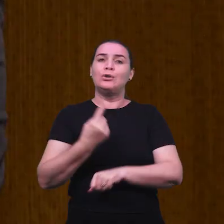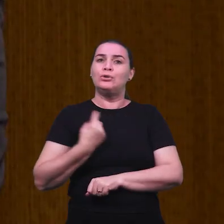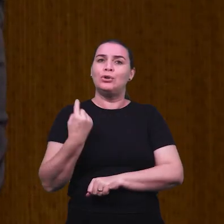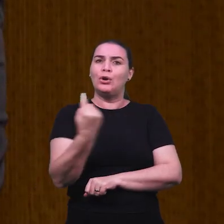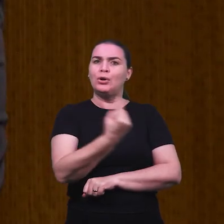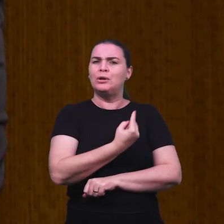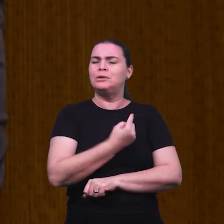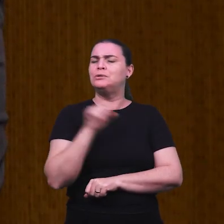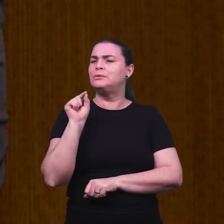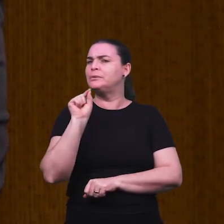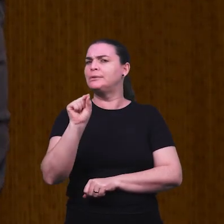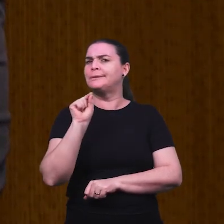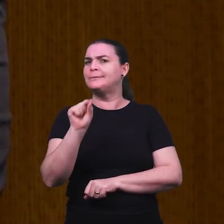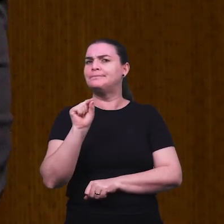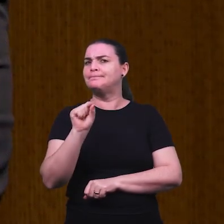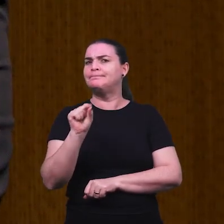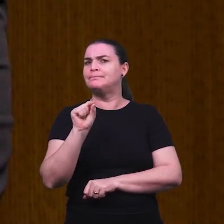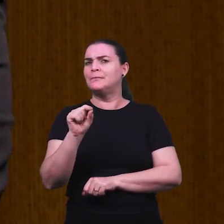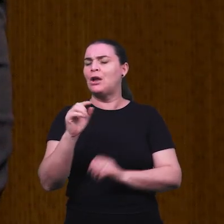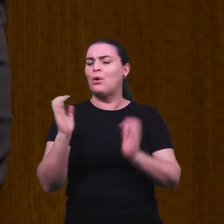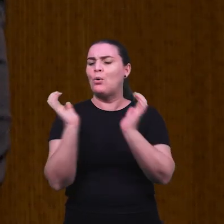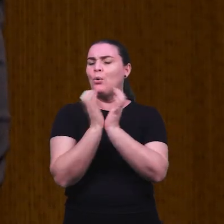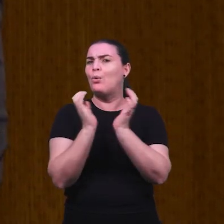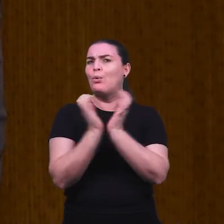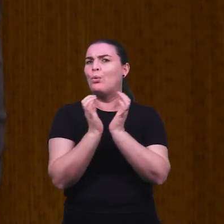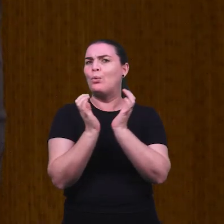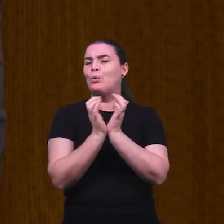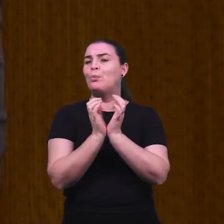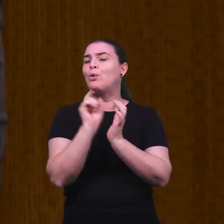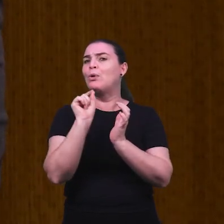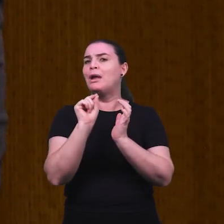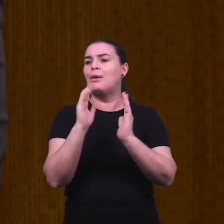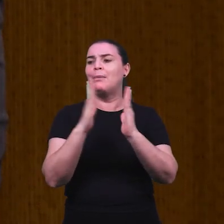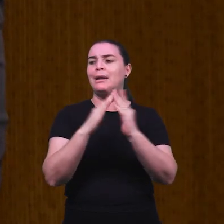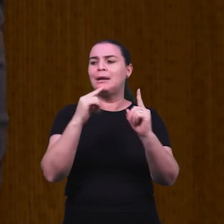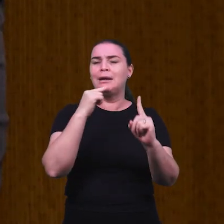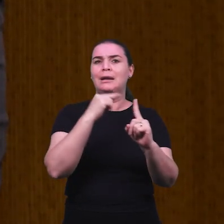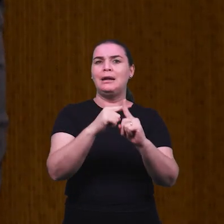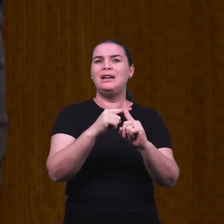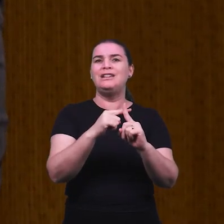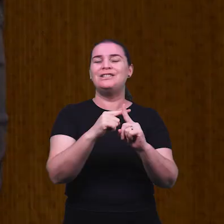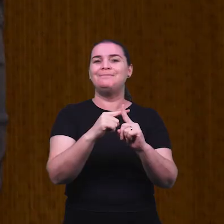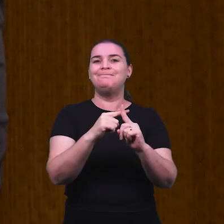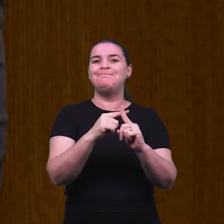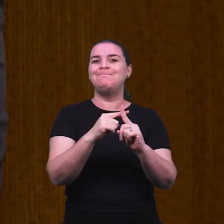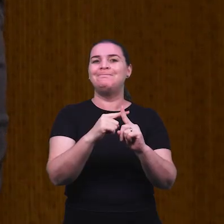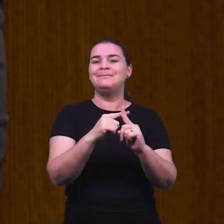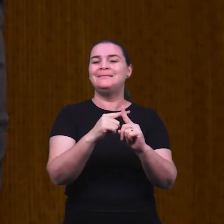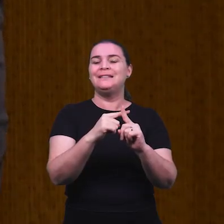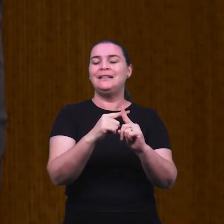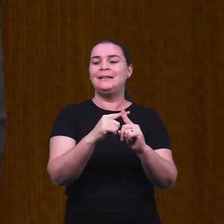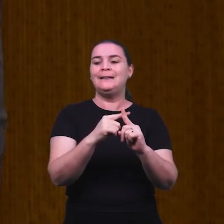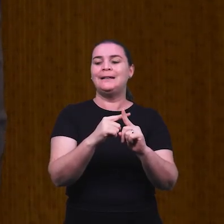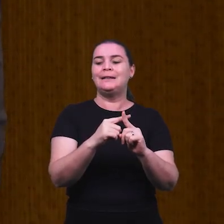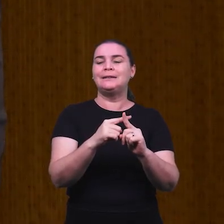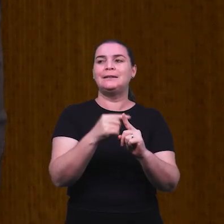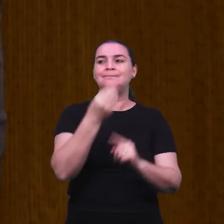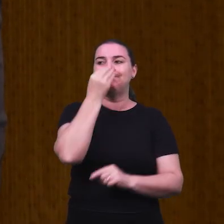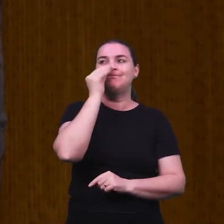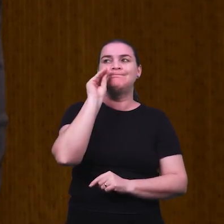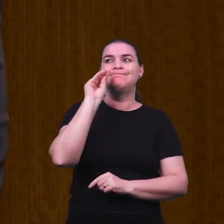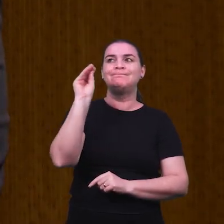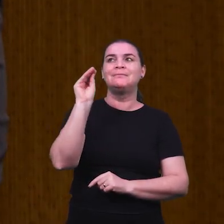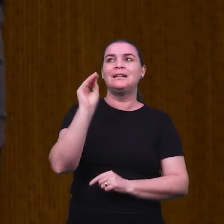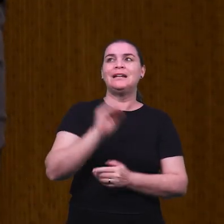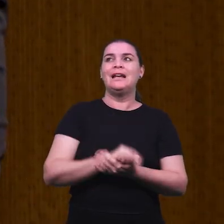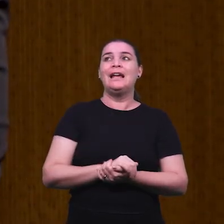há um grupo, né, uma igreja que ela está morna, que ela está indefinida, ela não